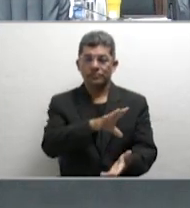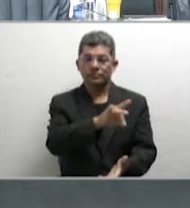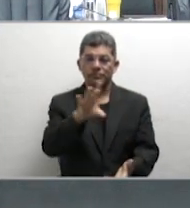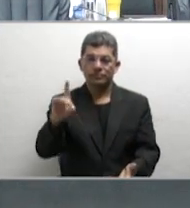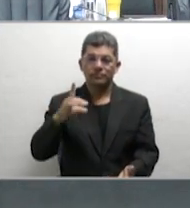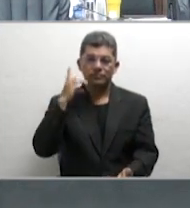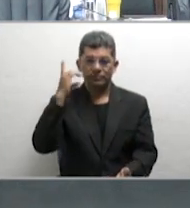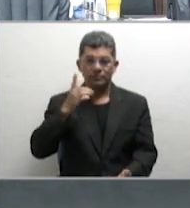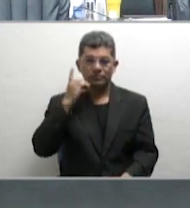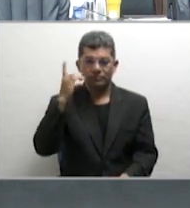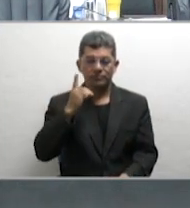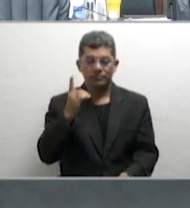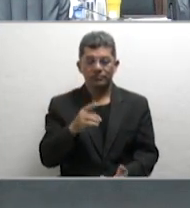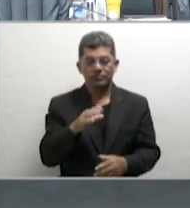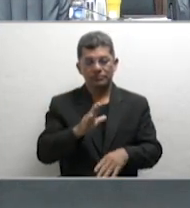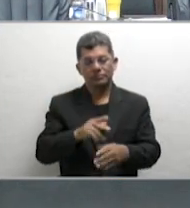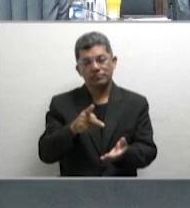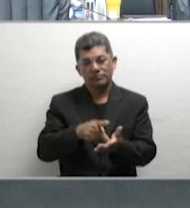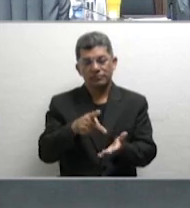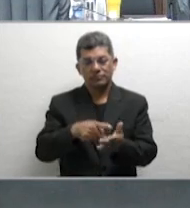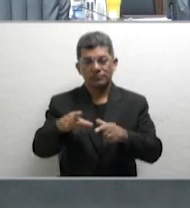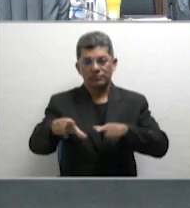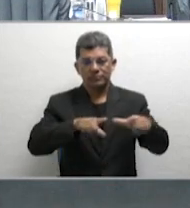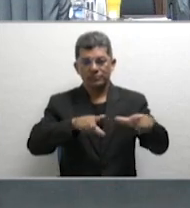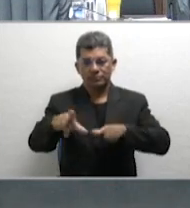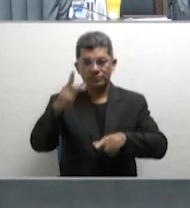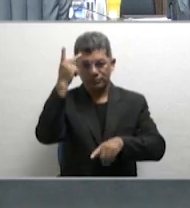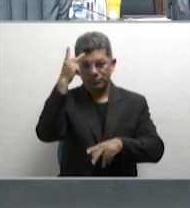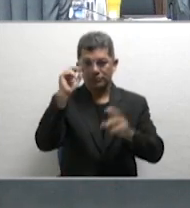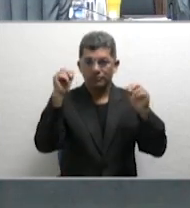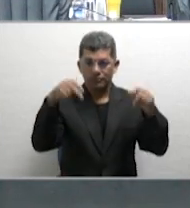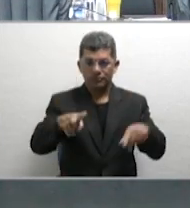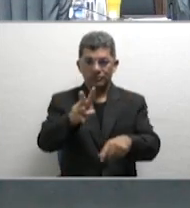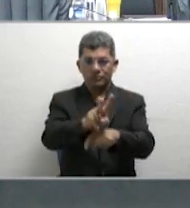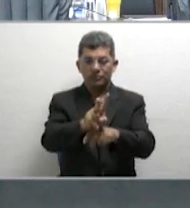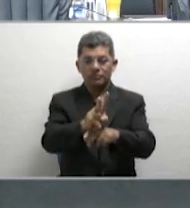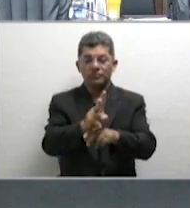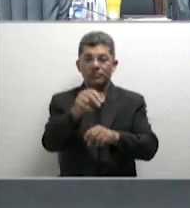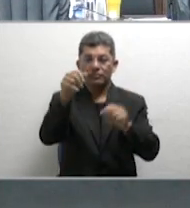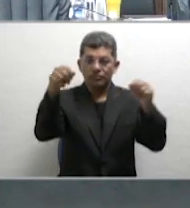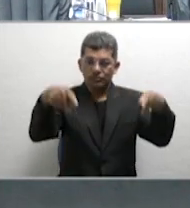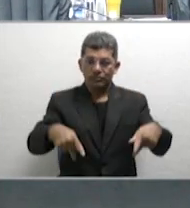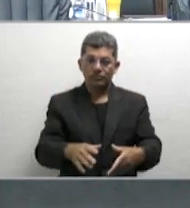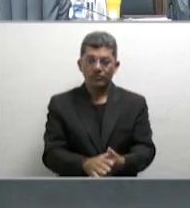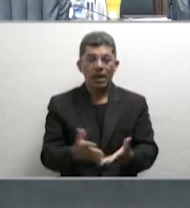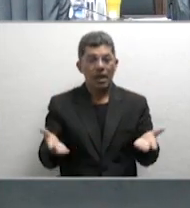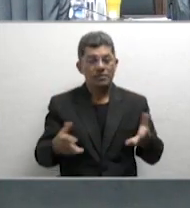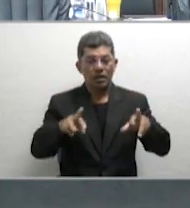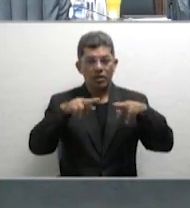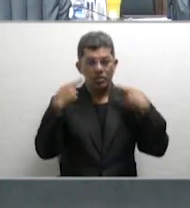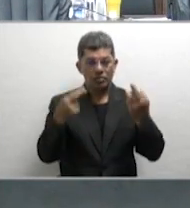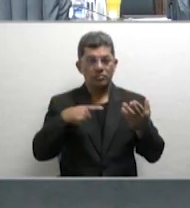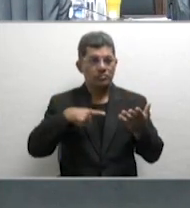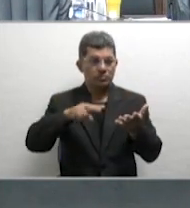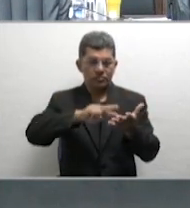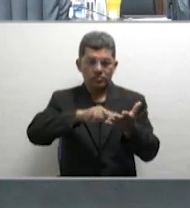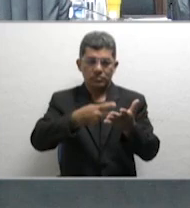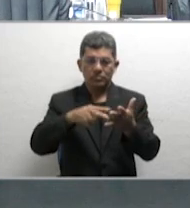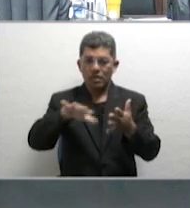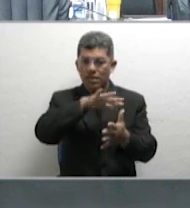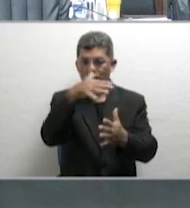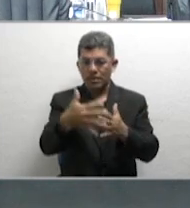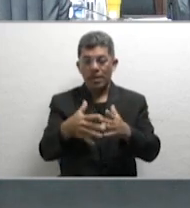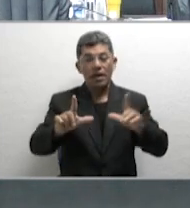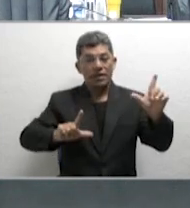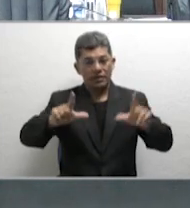Legislativa do Estado é sua verdadeira ressonância popular, cuidando da nossa gente. Esta sessão tem tradução simultânea em Libras.